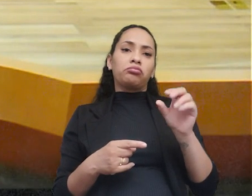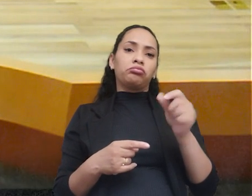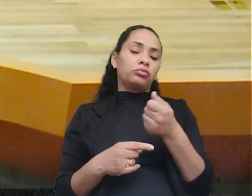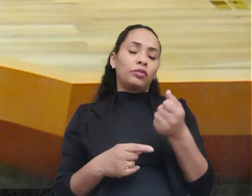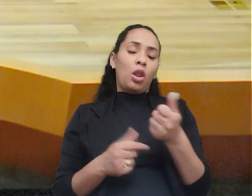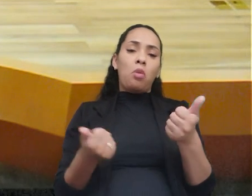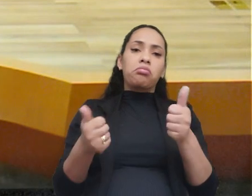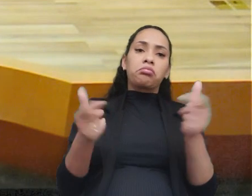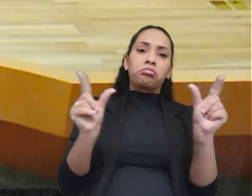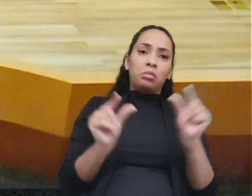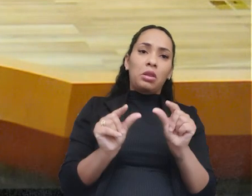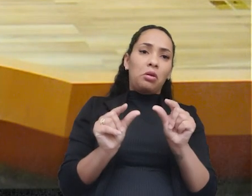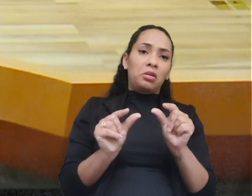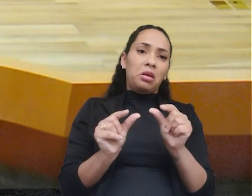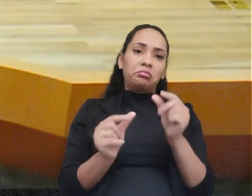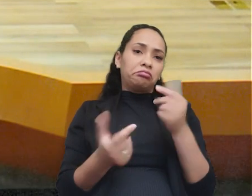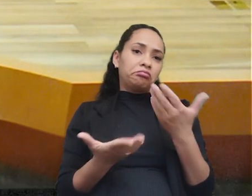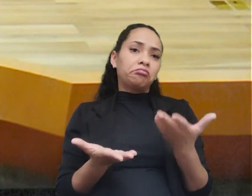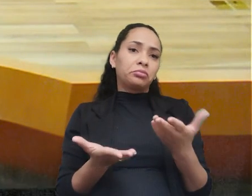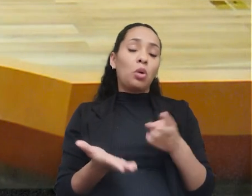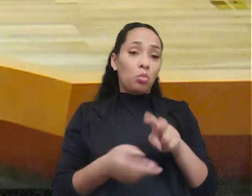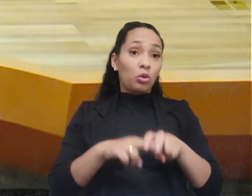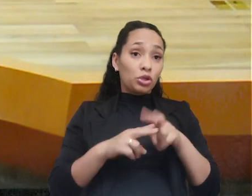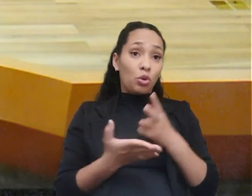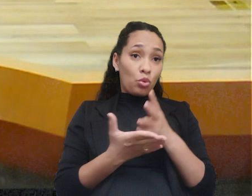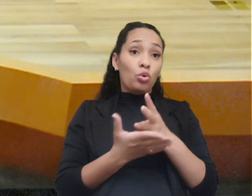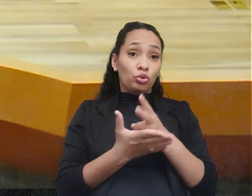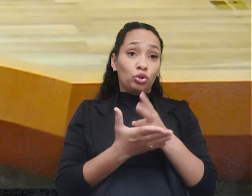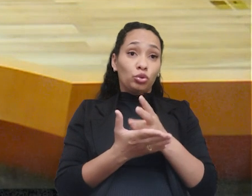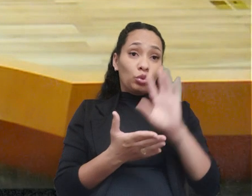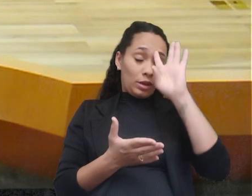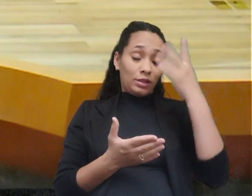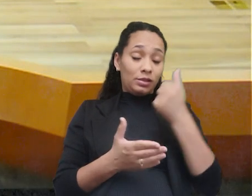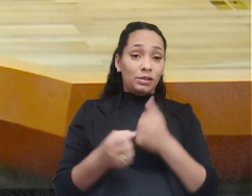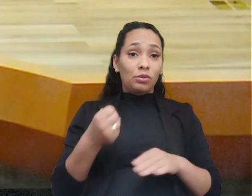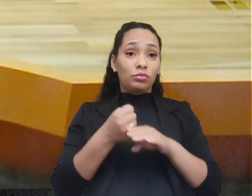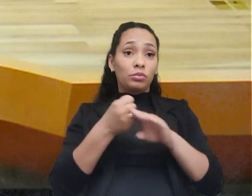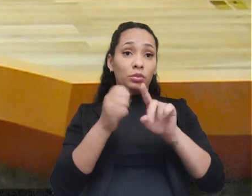também irrisório. Então, por esse motivo, eu estou mantendo também a sentença de primeiro grau,